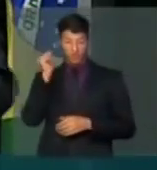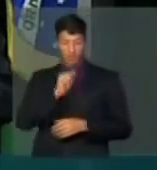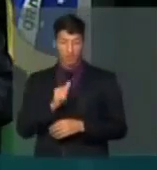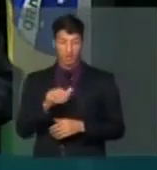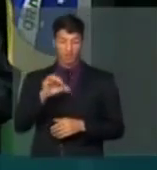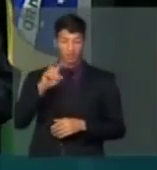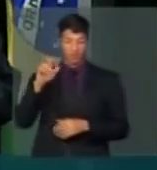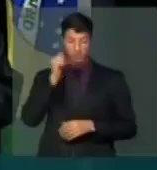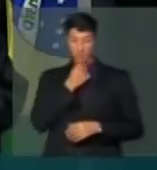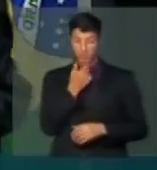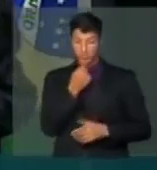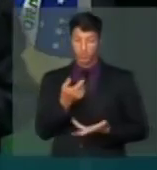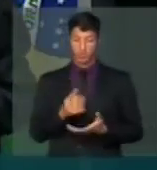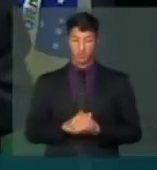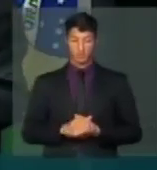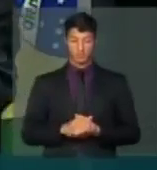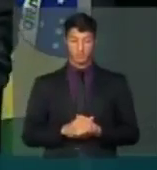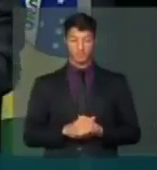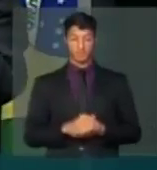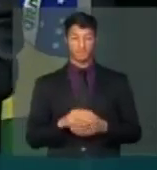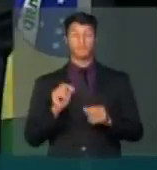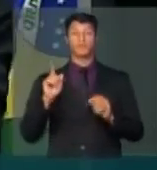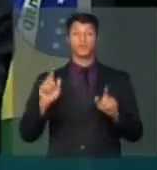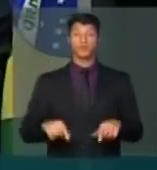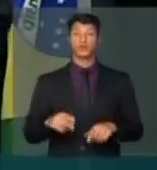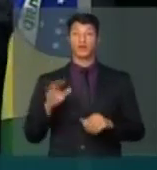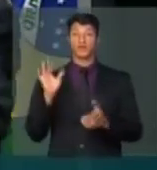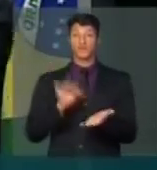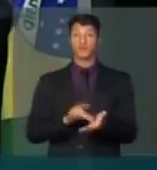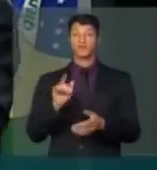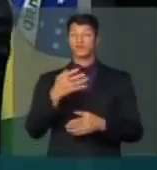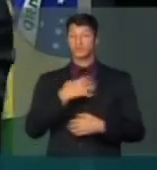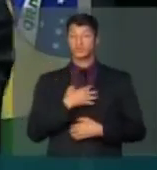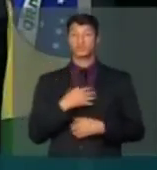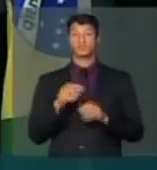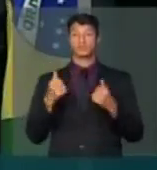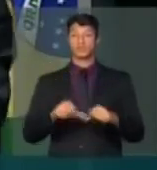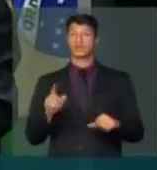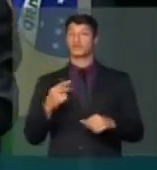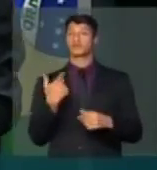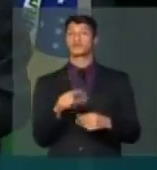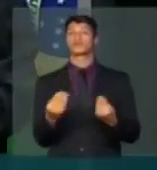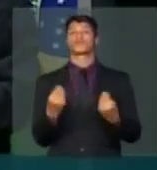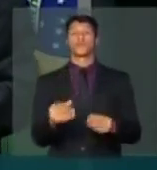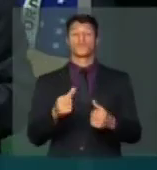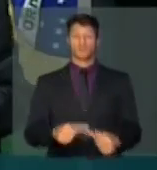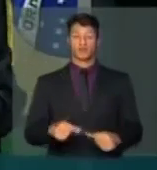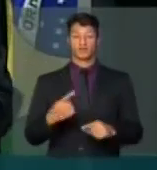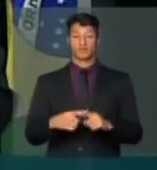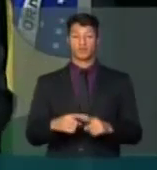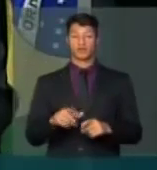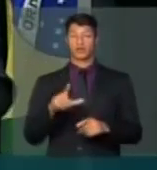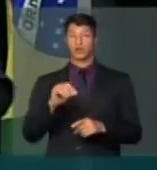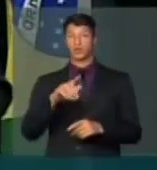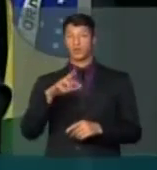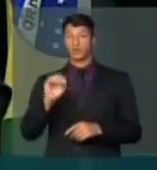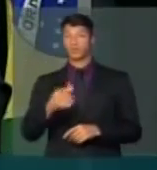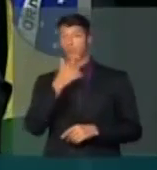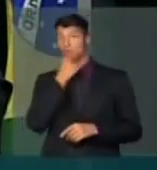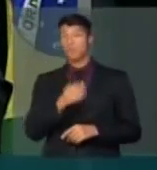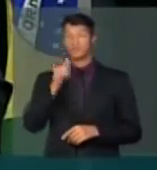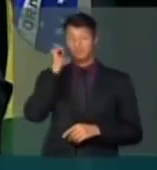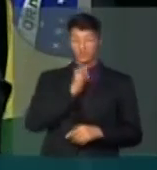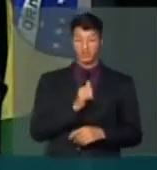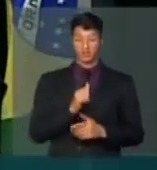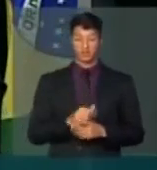mulheres, 95 para os homens. O que é fato é que do jeito que está, não dá para ficar. Porque estão logrando homens e